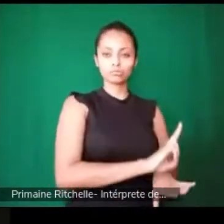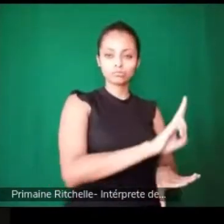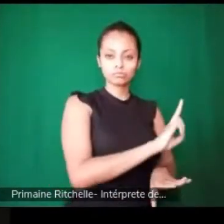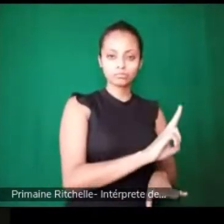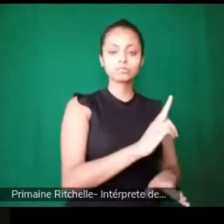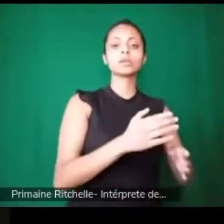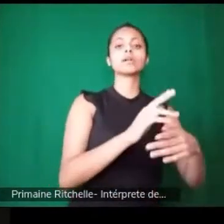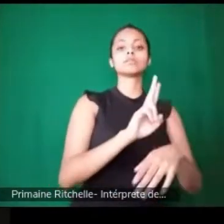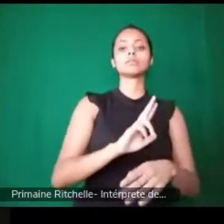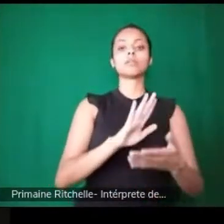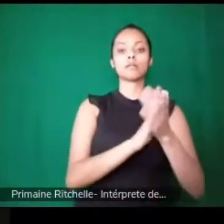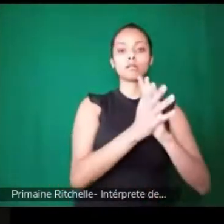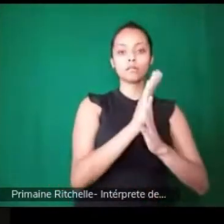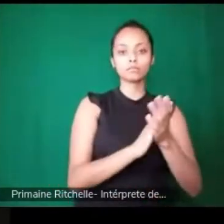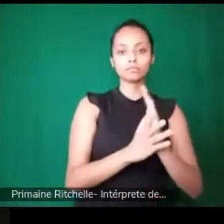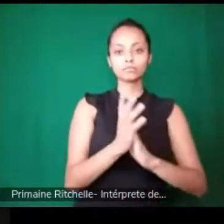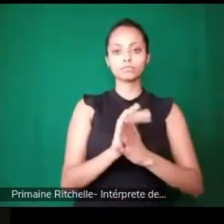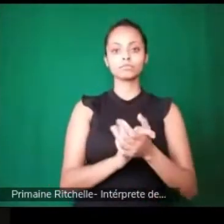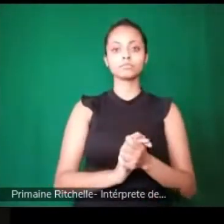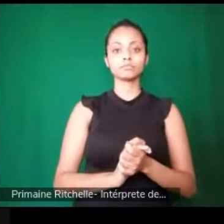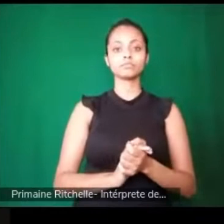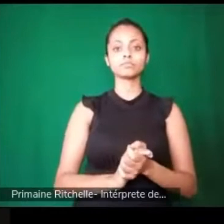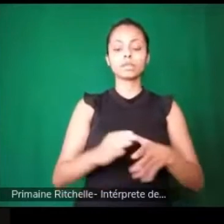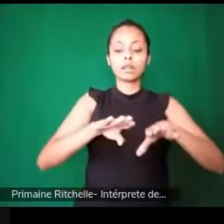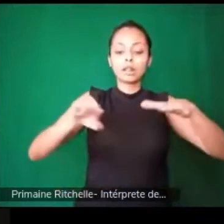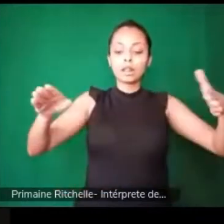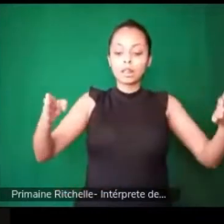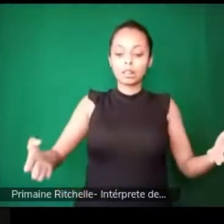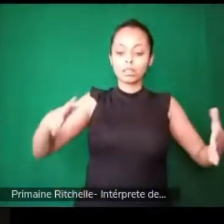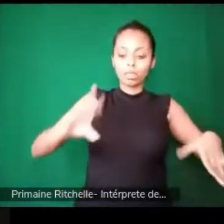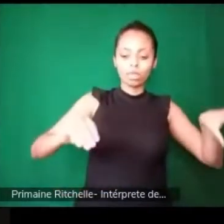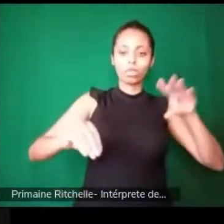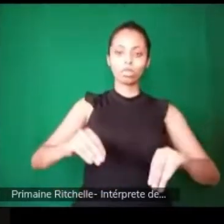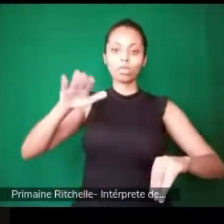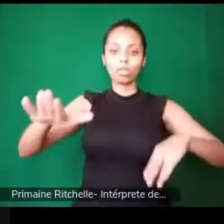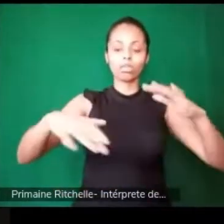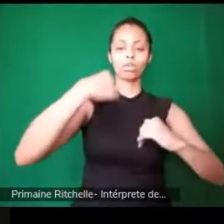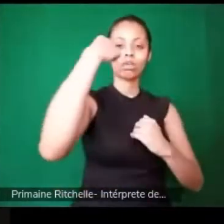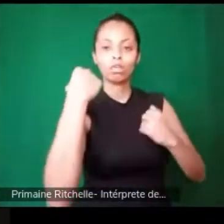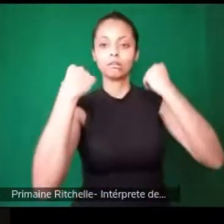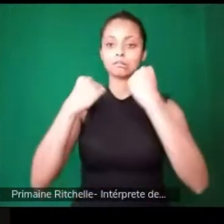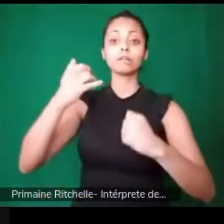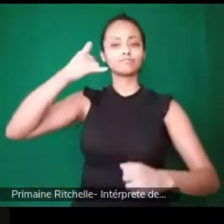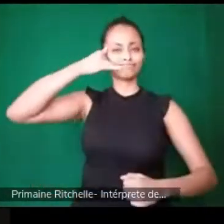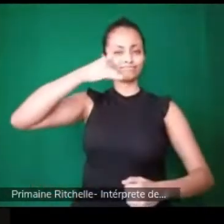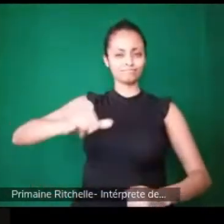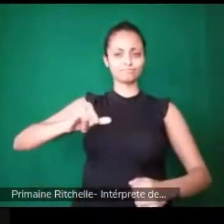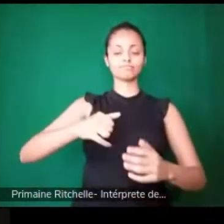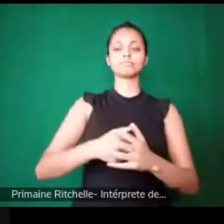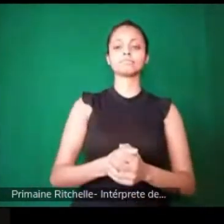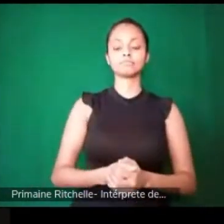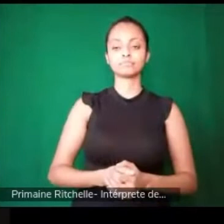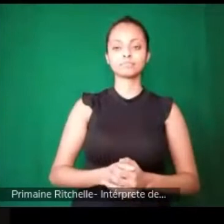Sempre que possível, né, é bom também evitar o toque em superfícies e louças sem necessidade, né, inclusive depois da higienização das